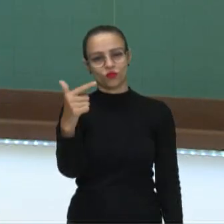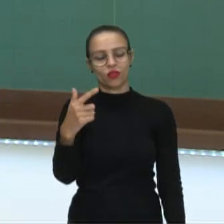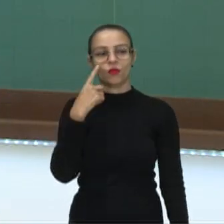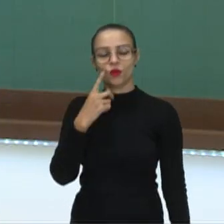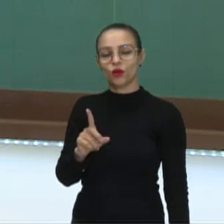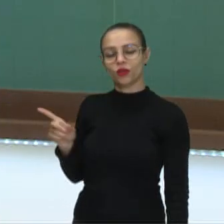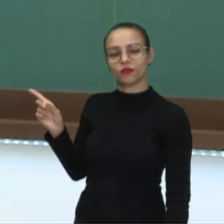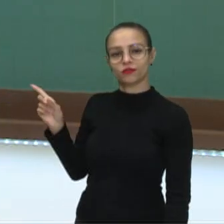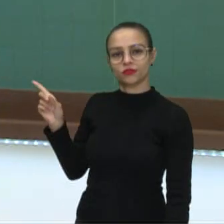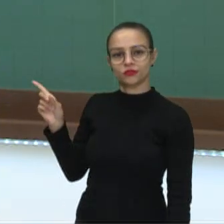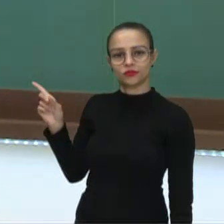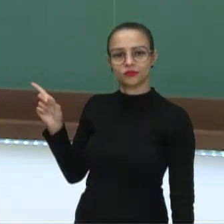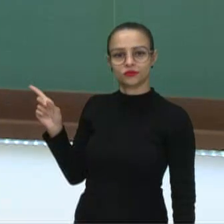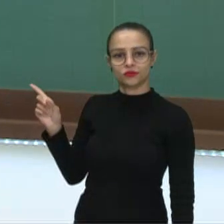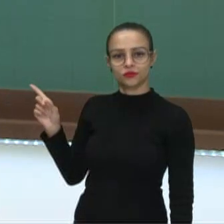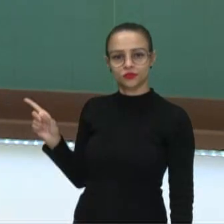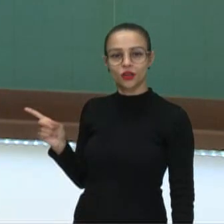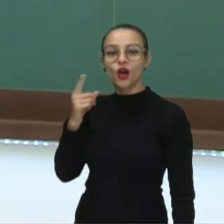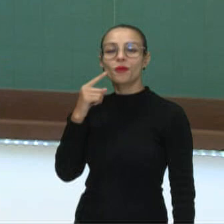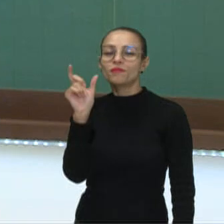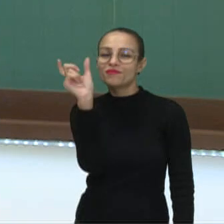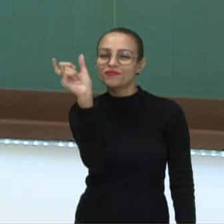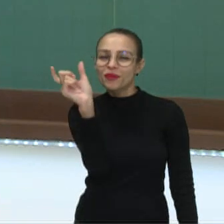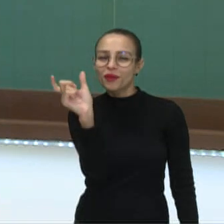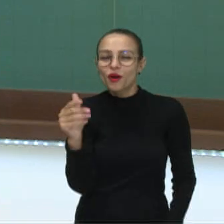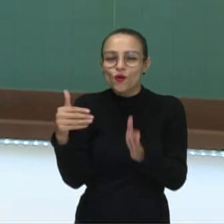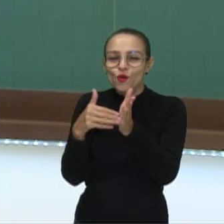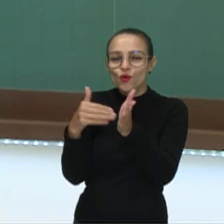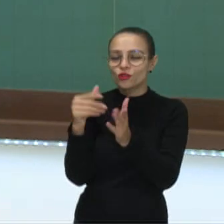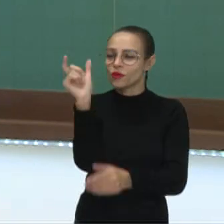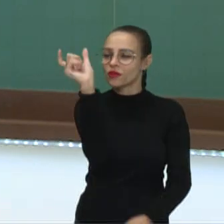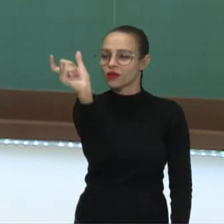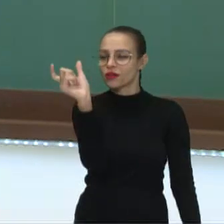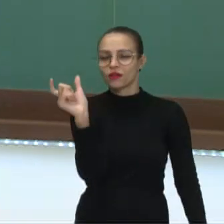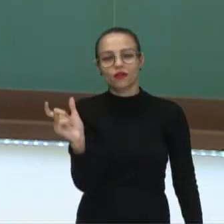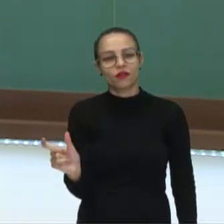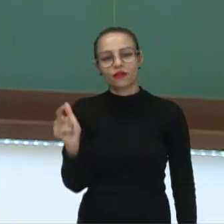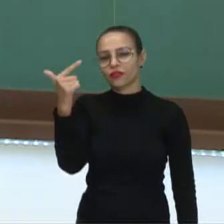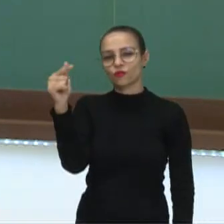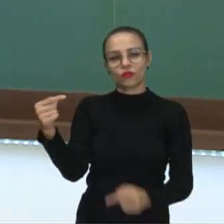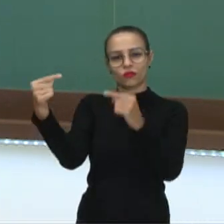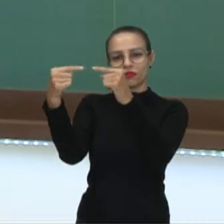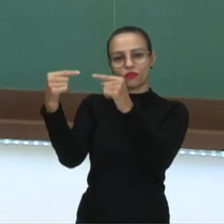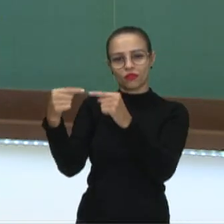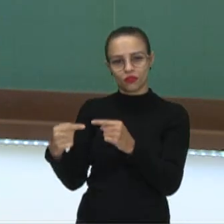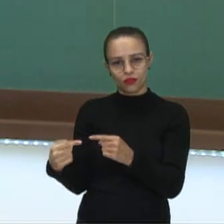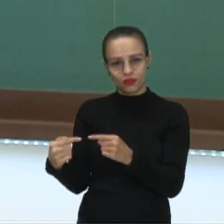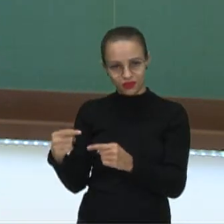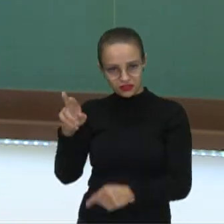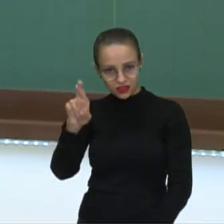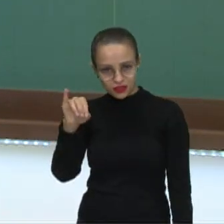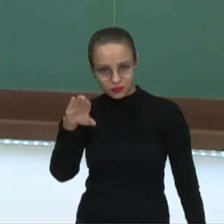no resto aqui do poema. Predileta, conduzia, estrela, cintilava, percorreram. Você